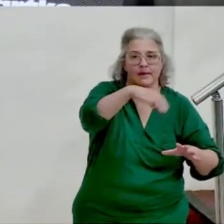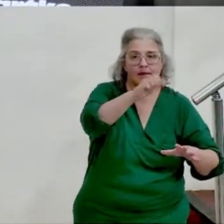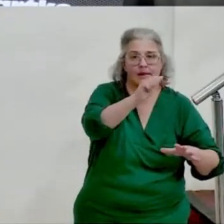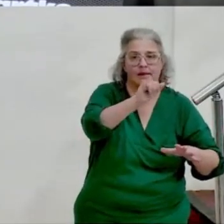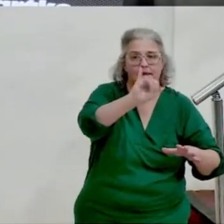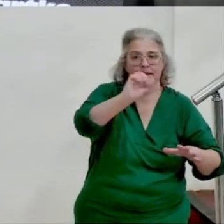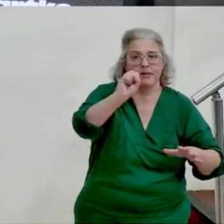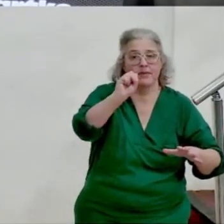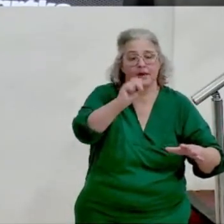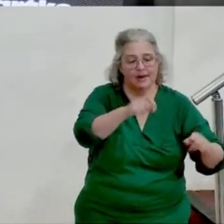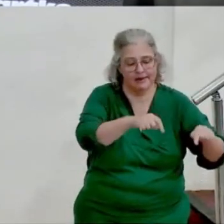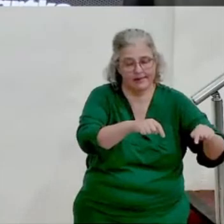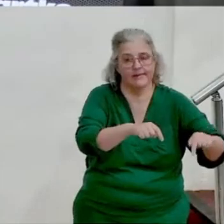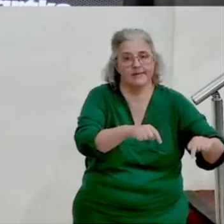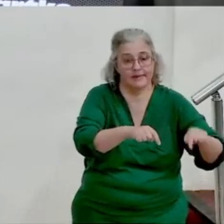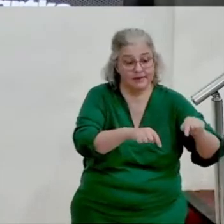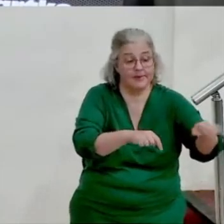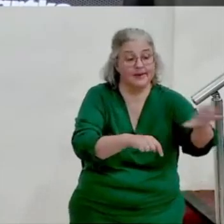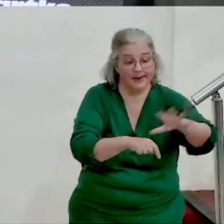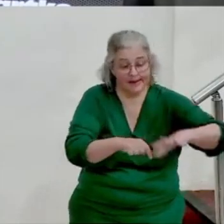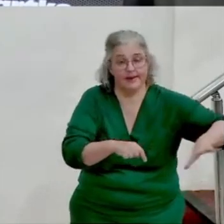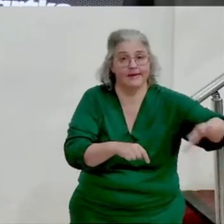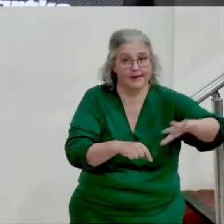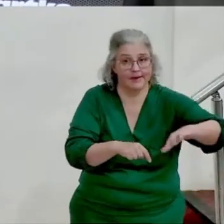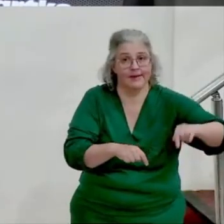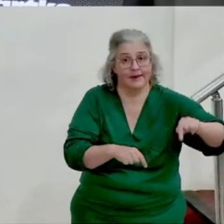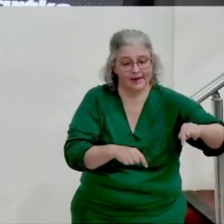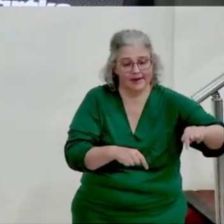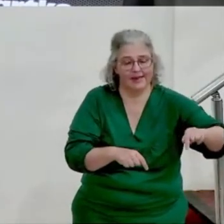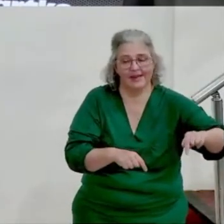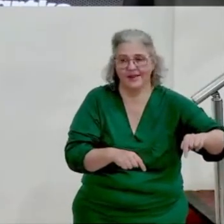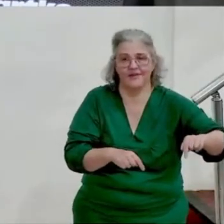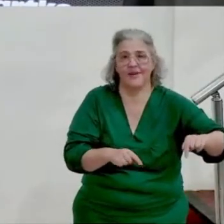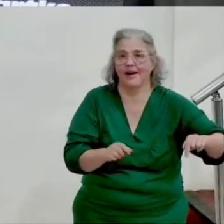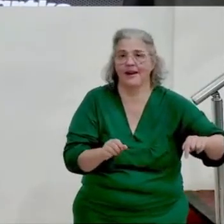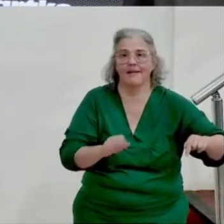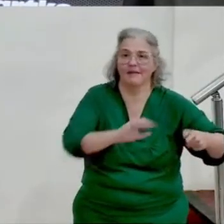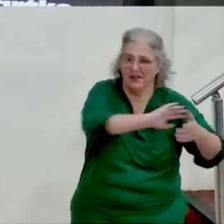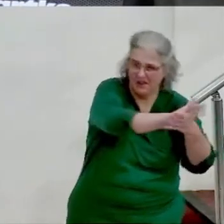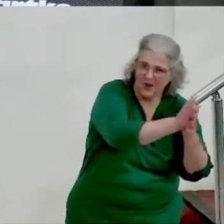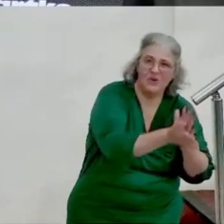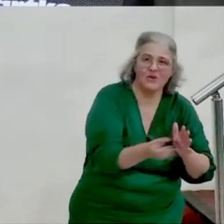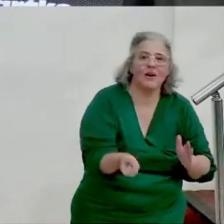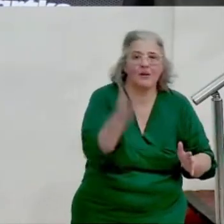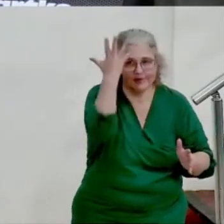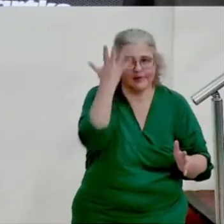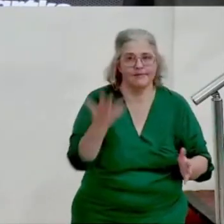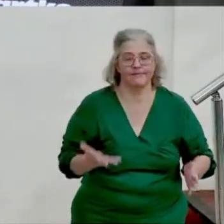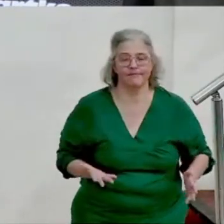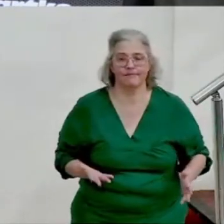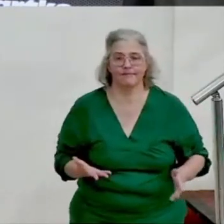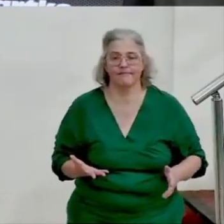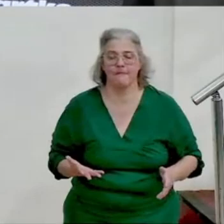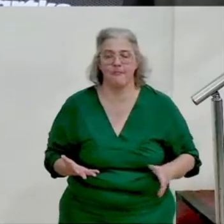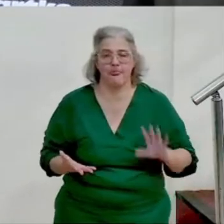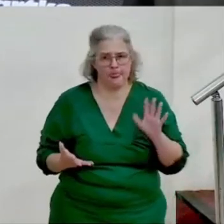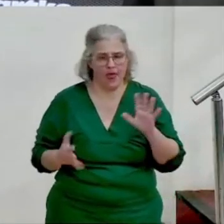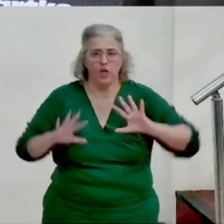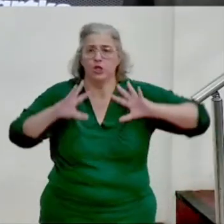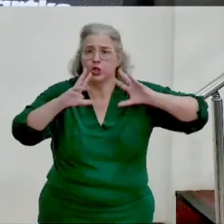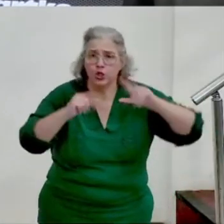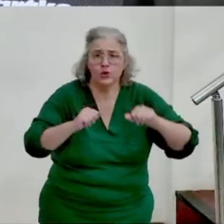que a destruição repentina e inescapável virá naquele dia. Todos os que não estão em